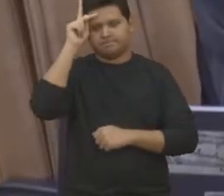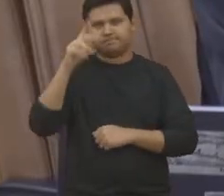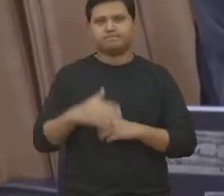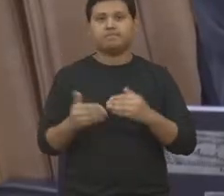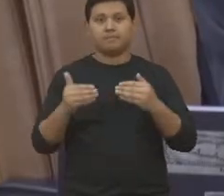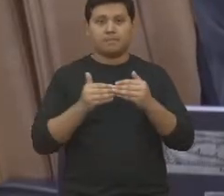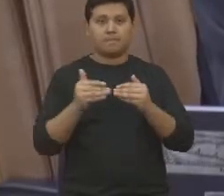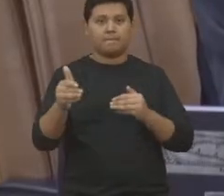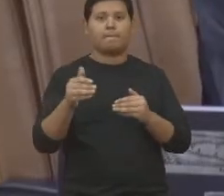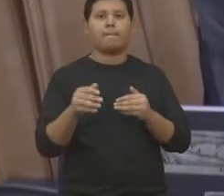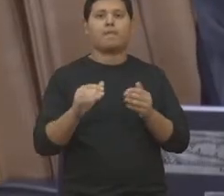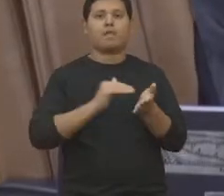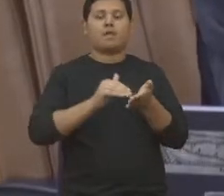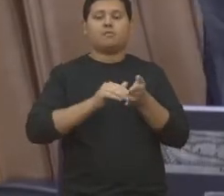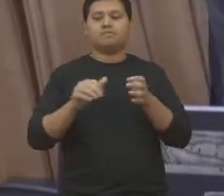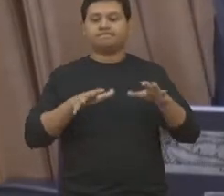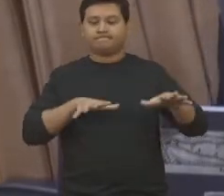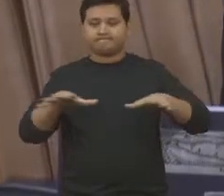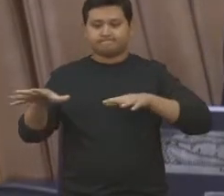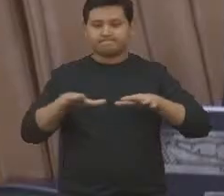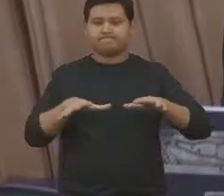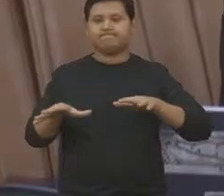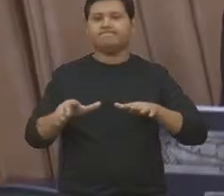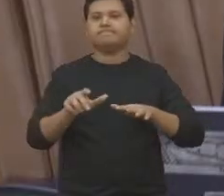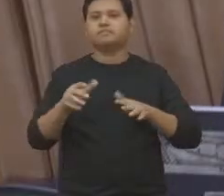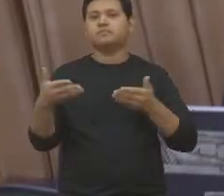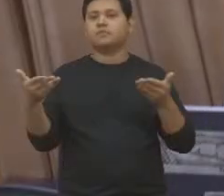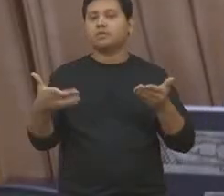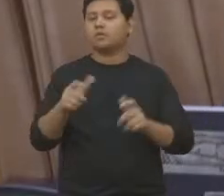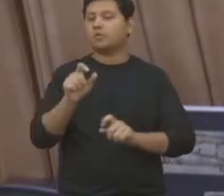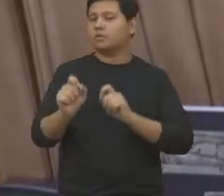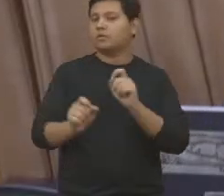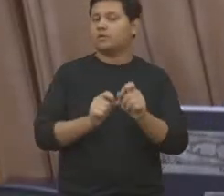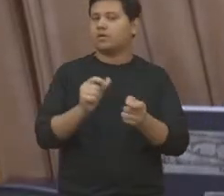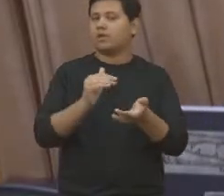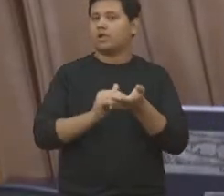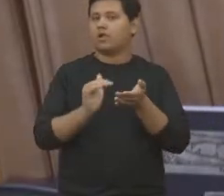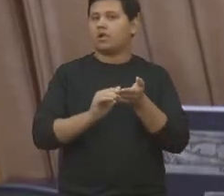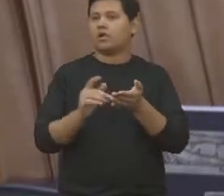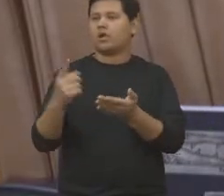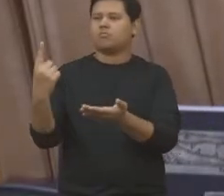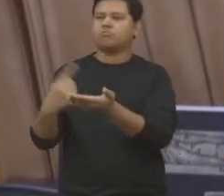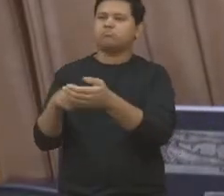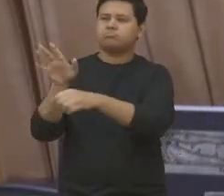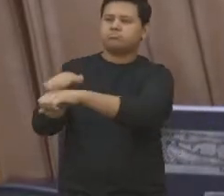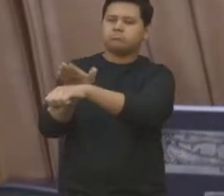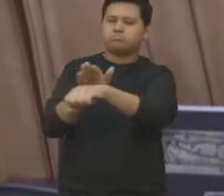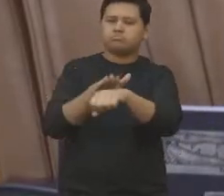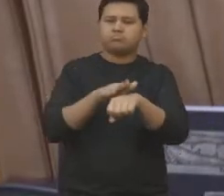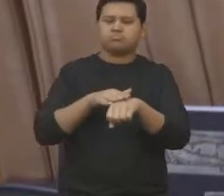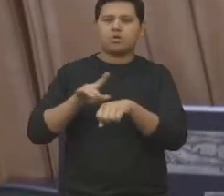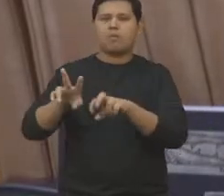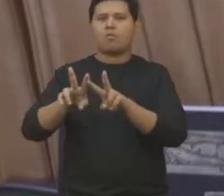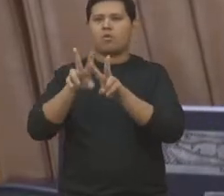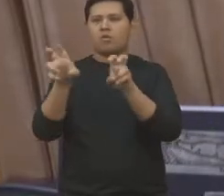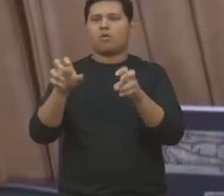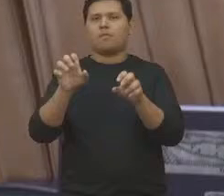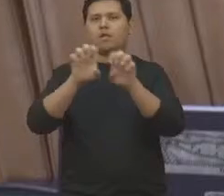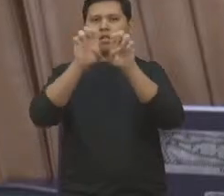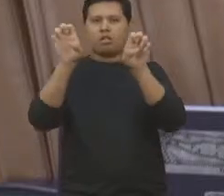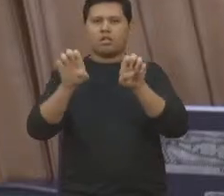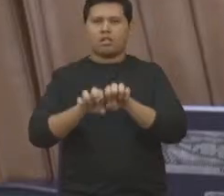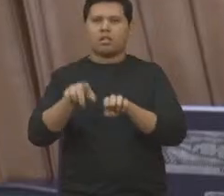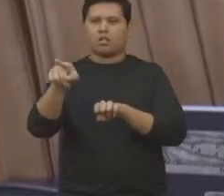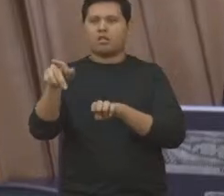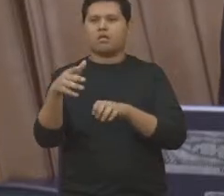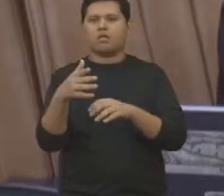para a Secretaria de Mobilidade Urbana, a Secretaria recentemente evocou várias das competências da Secretaria de Infraestrutura, como iluminação,